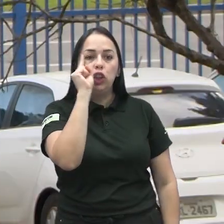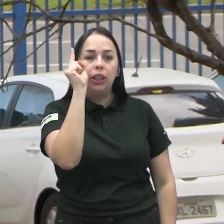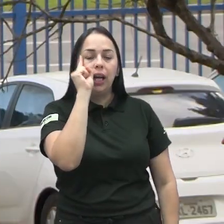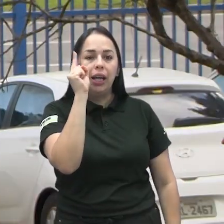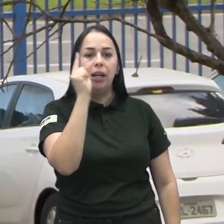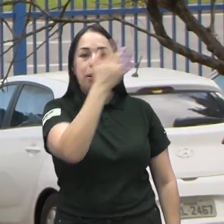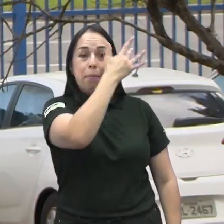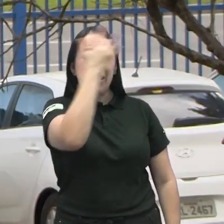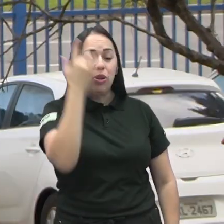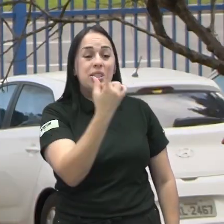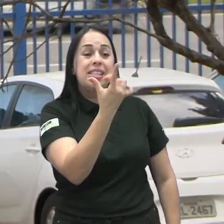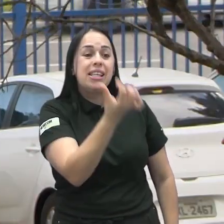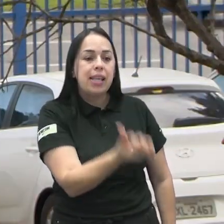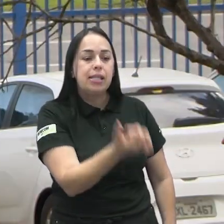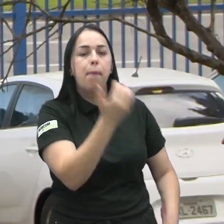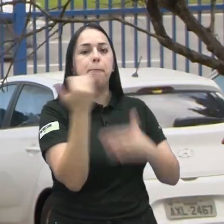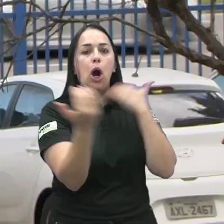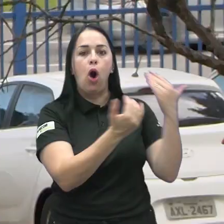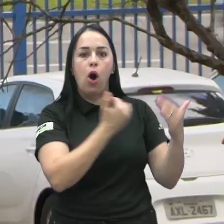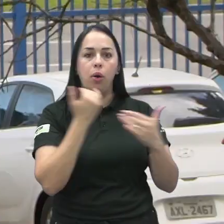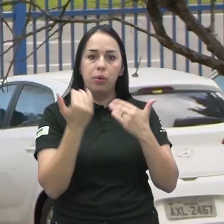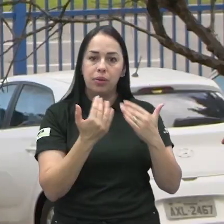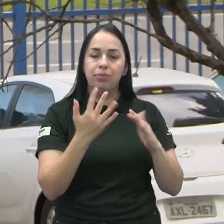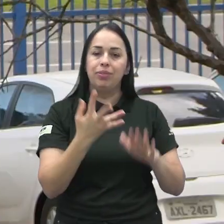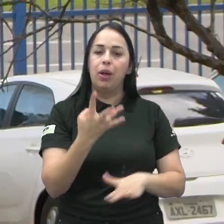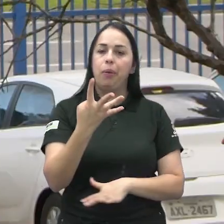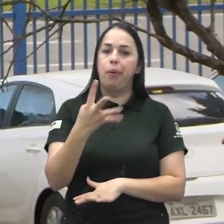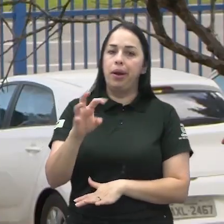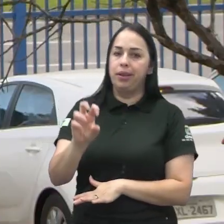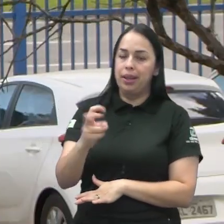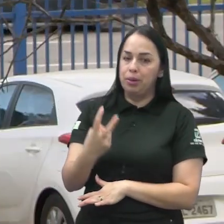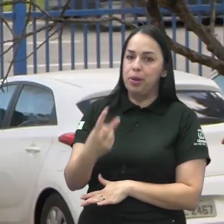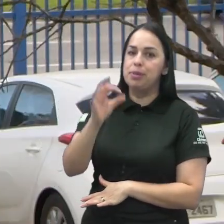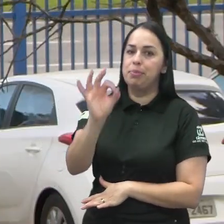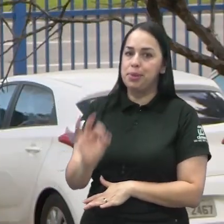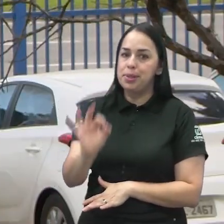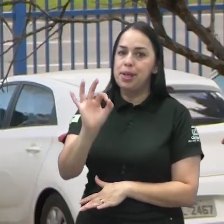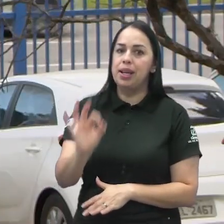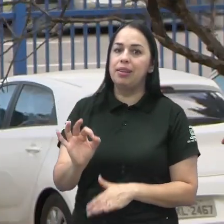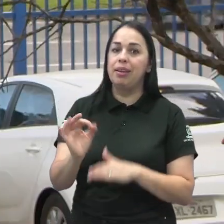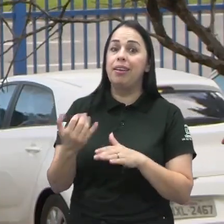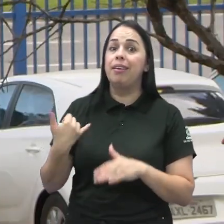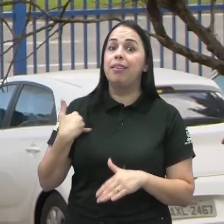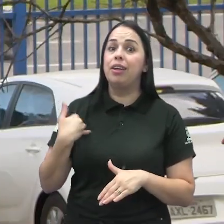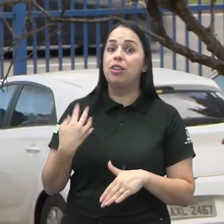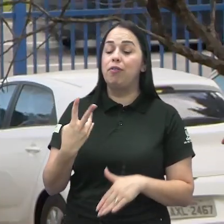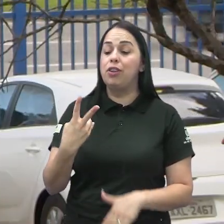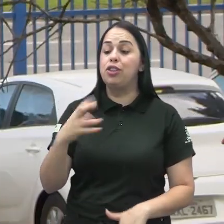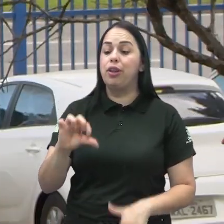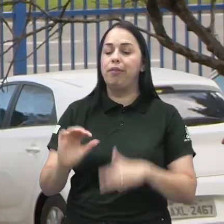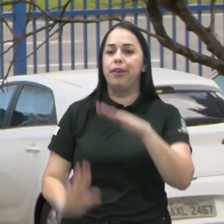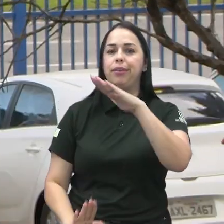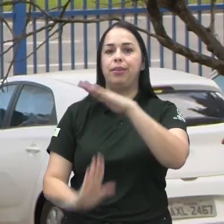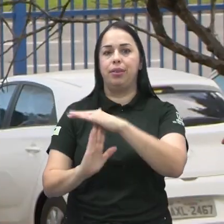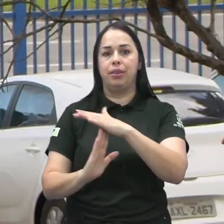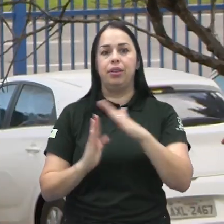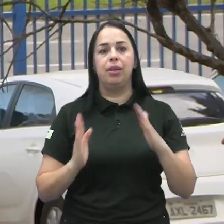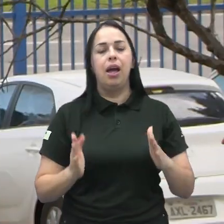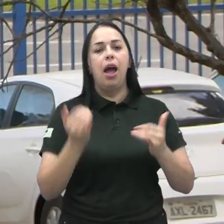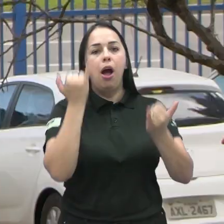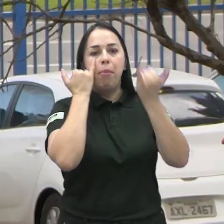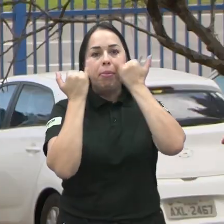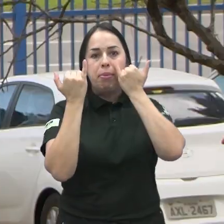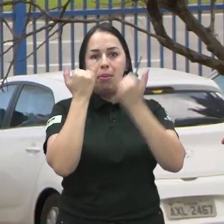E quase metade dessas mortes, 42%, acontece antes dos 29 anos. Esses números